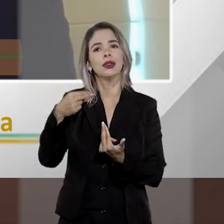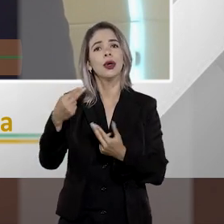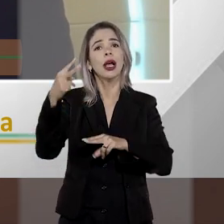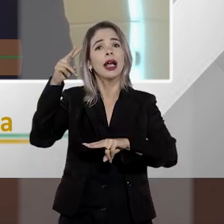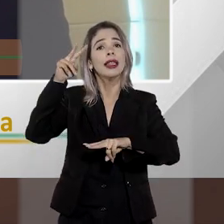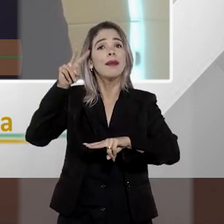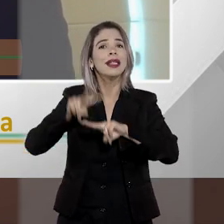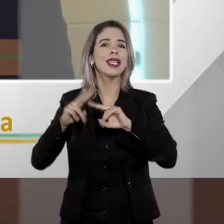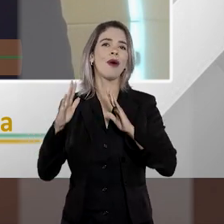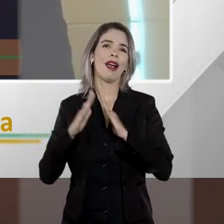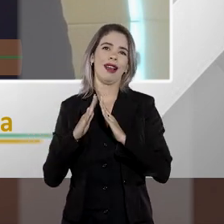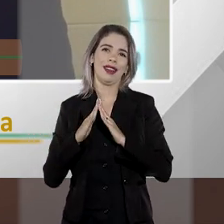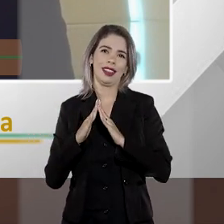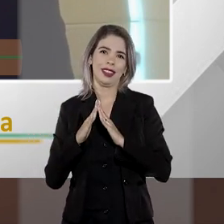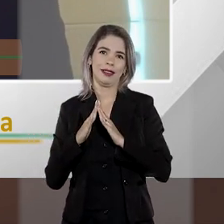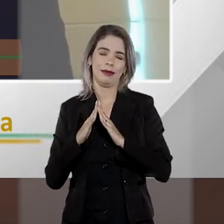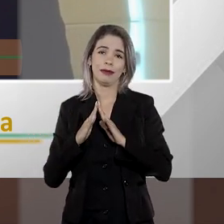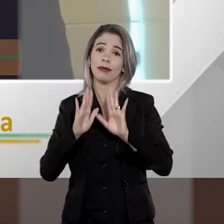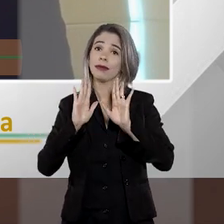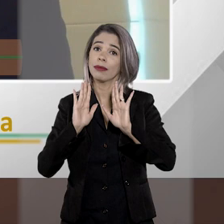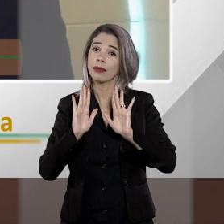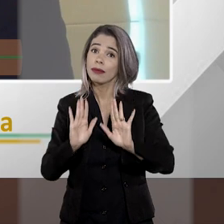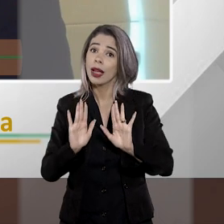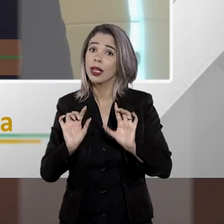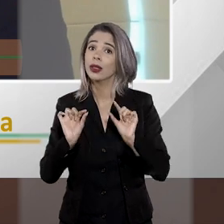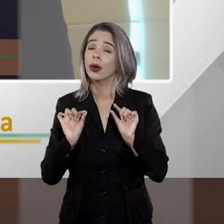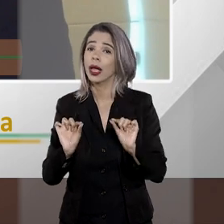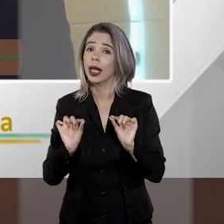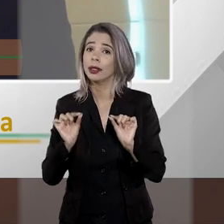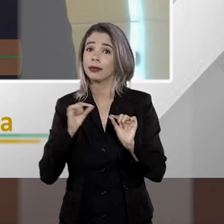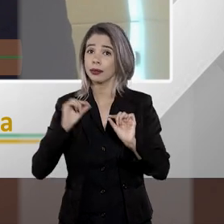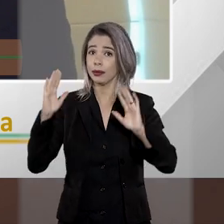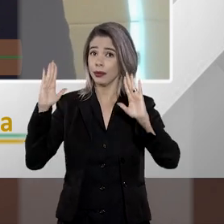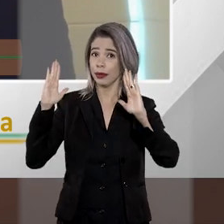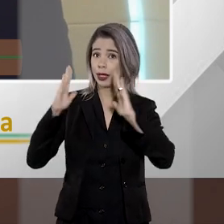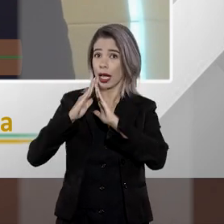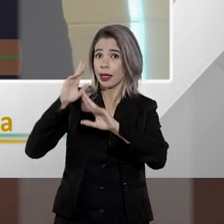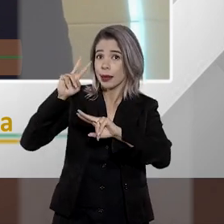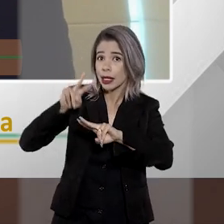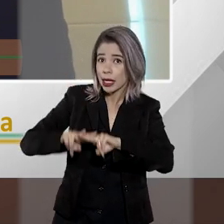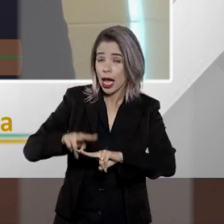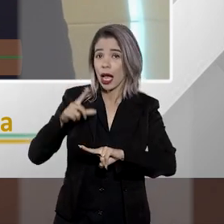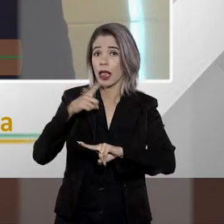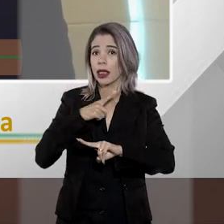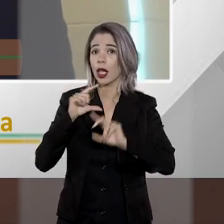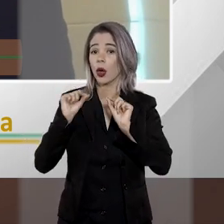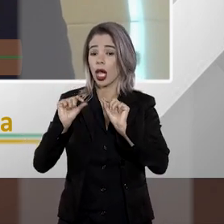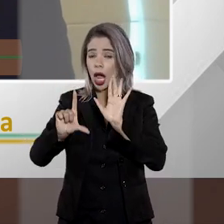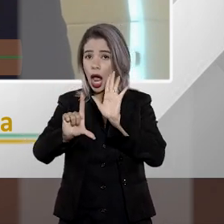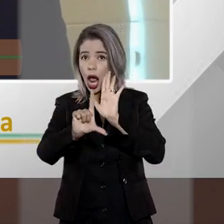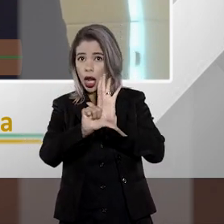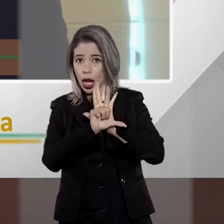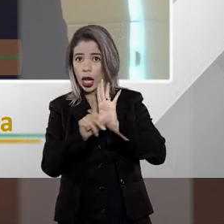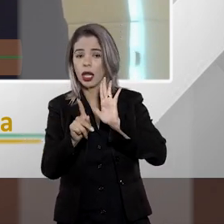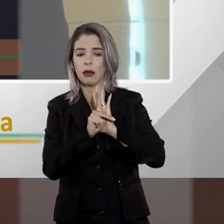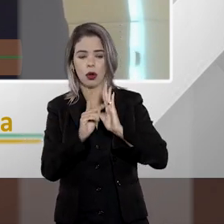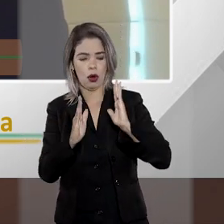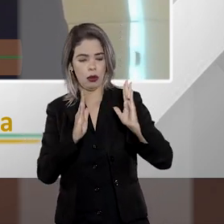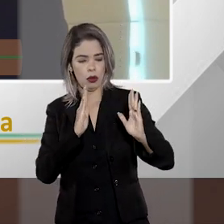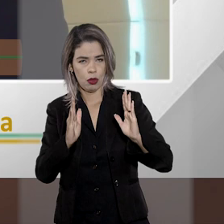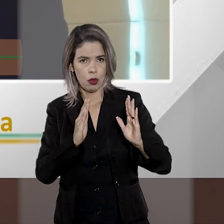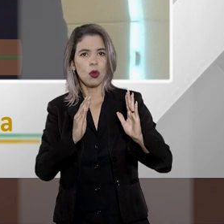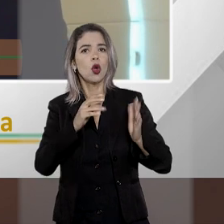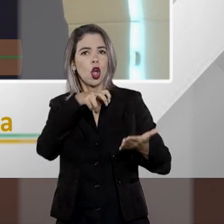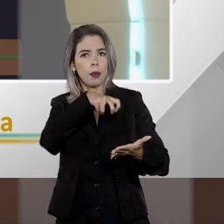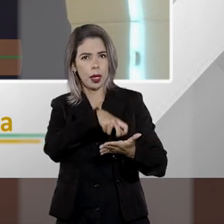prisão domiciliar, certo? Lembrando aqui um detalhe importante, Fátima. A prisão domiciliar, ela é prevista tanto na Lei de Execuções